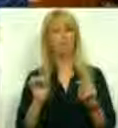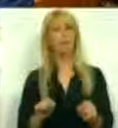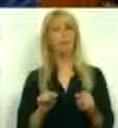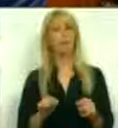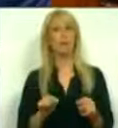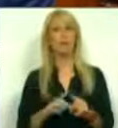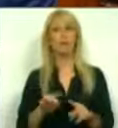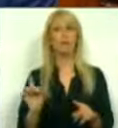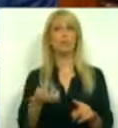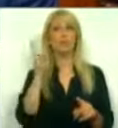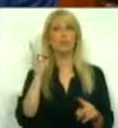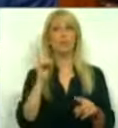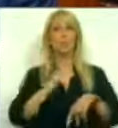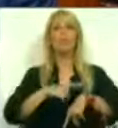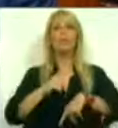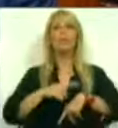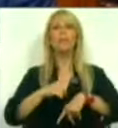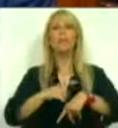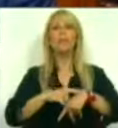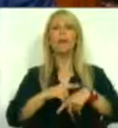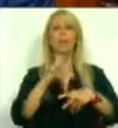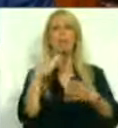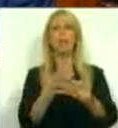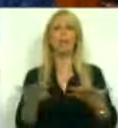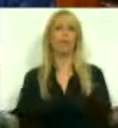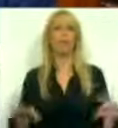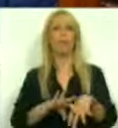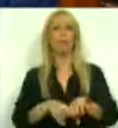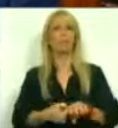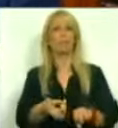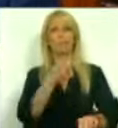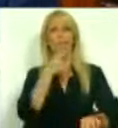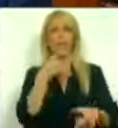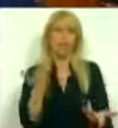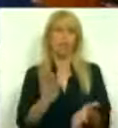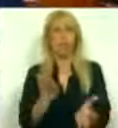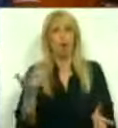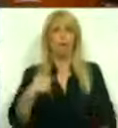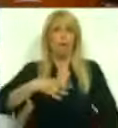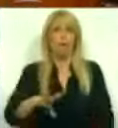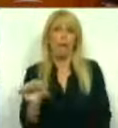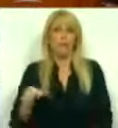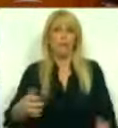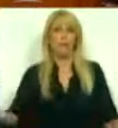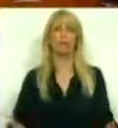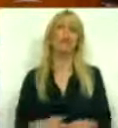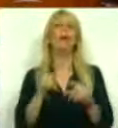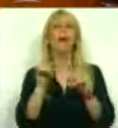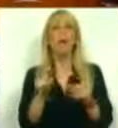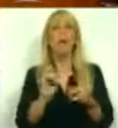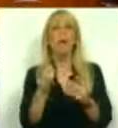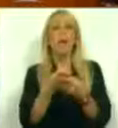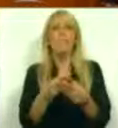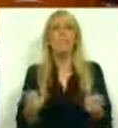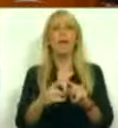Este não é um tempo do bota abaixo só porque sim. Esta não é uma matéria para